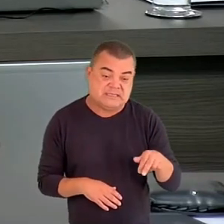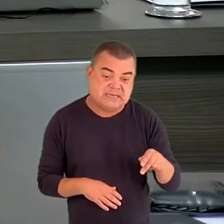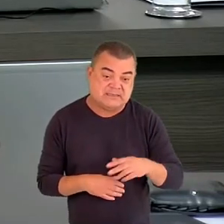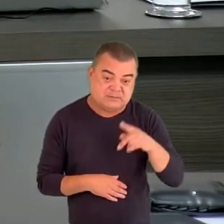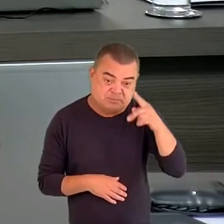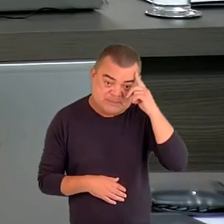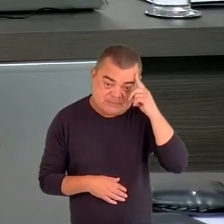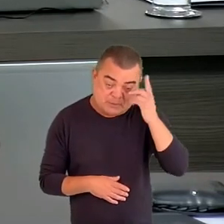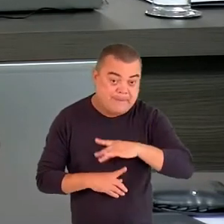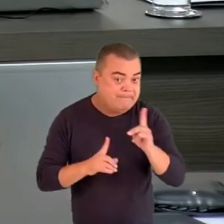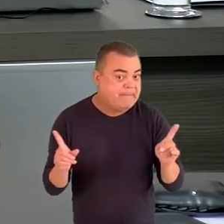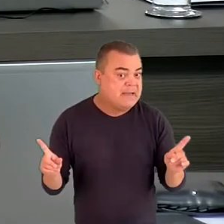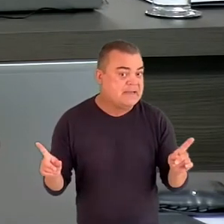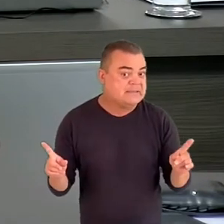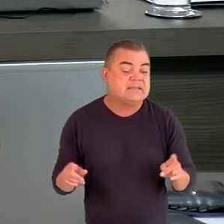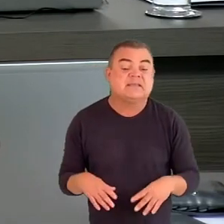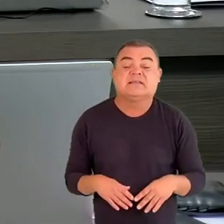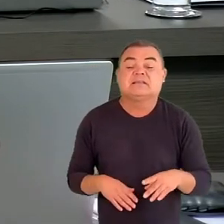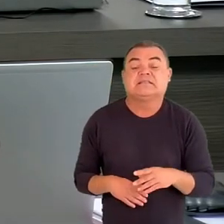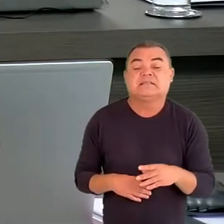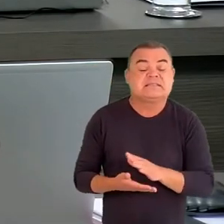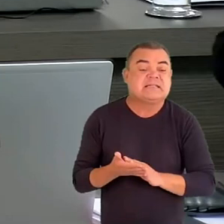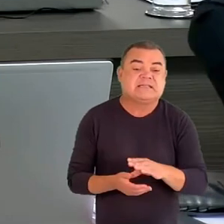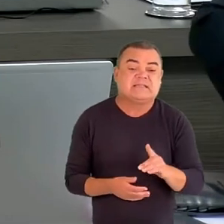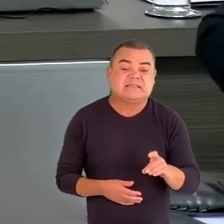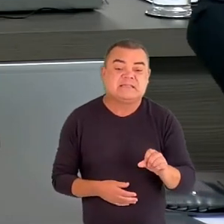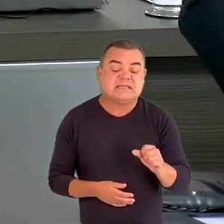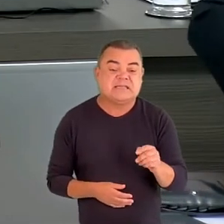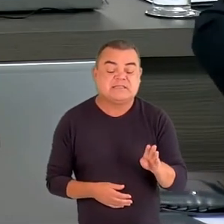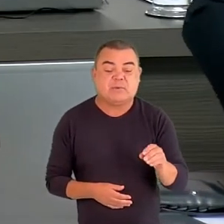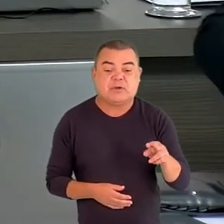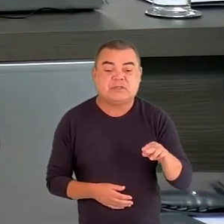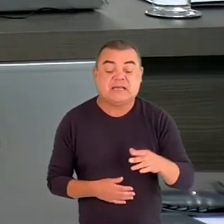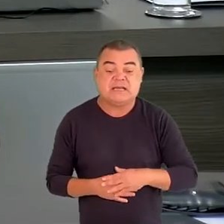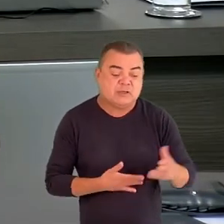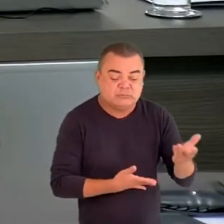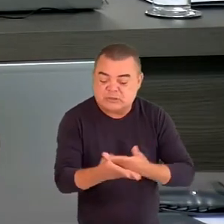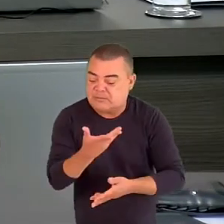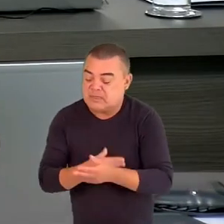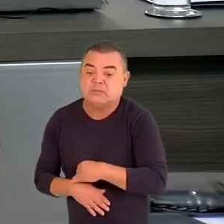sem desbordar da urbanidade necessária no trato com as pessoas. Então,